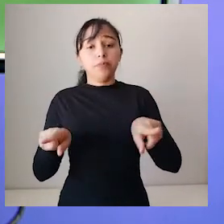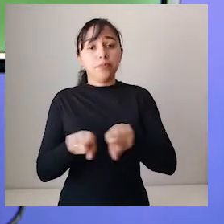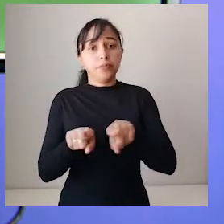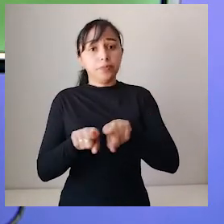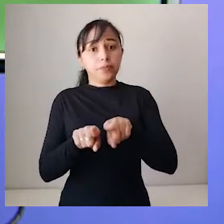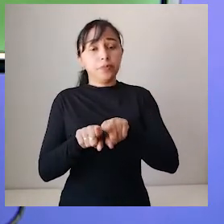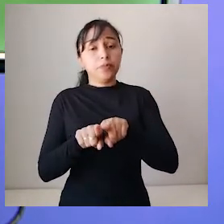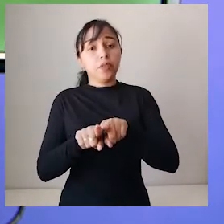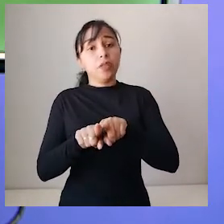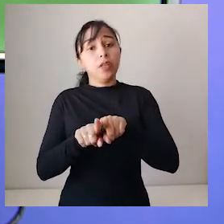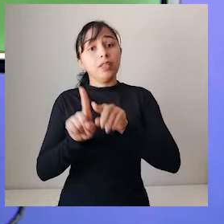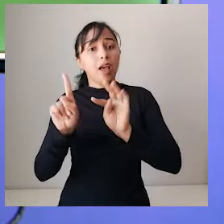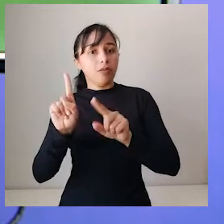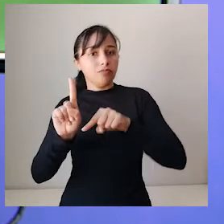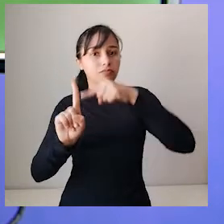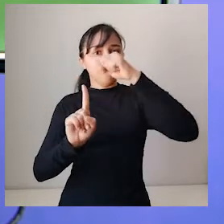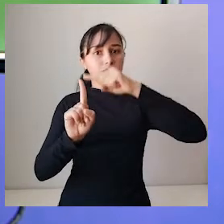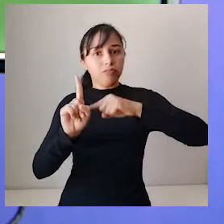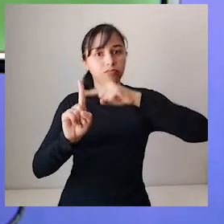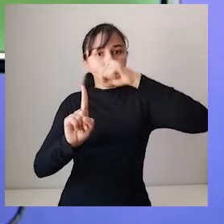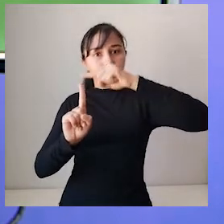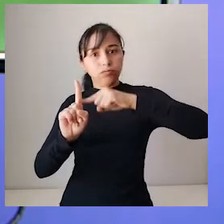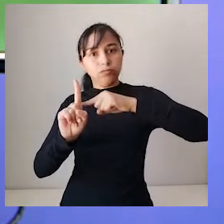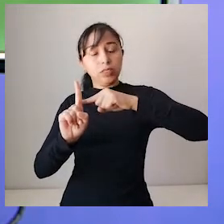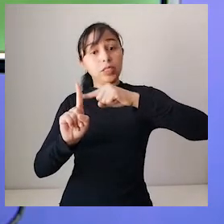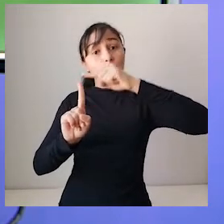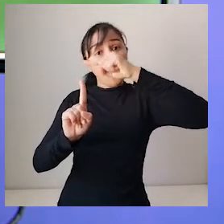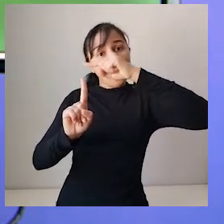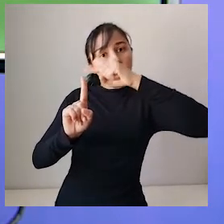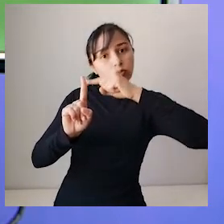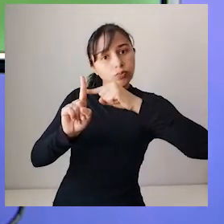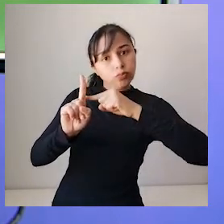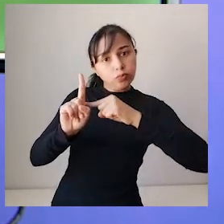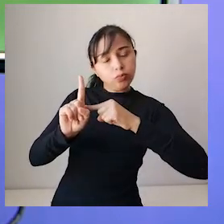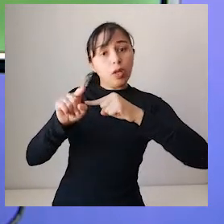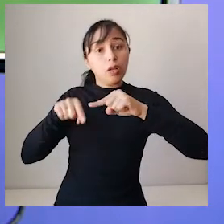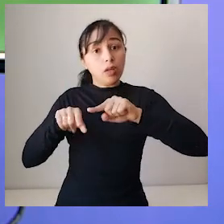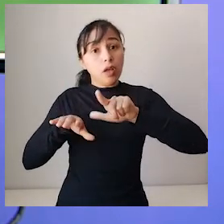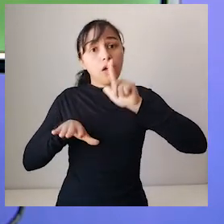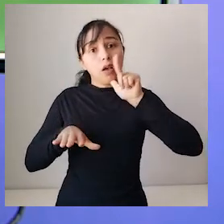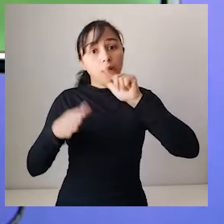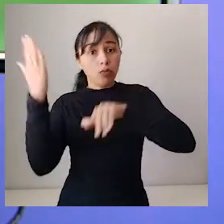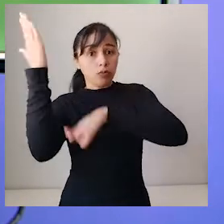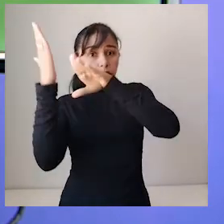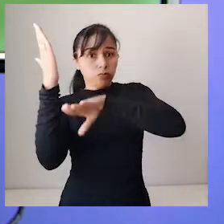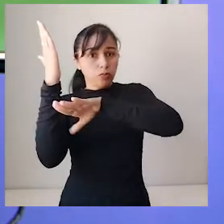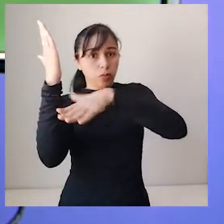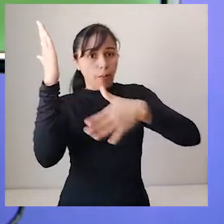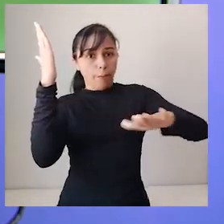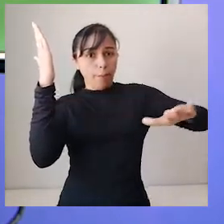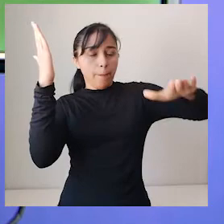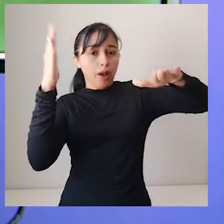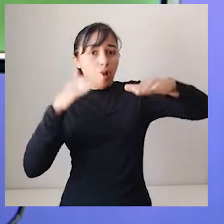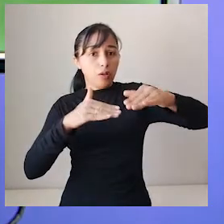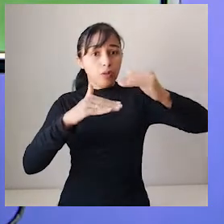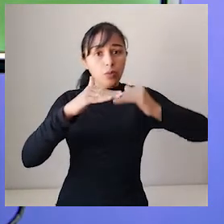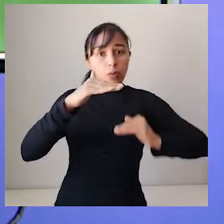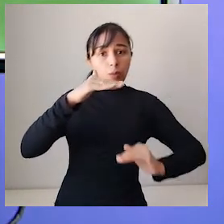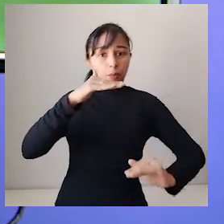a altitude. Abaixo do nível do mar, nós temos uma pressão maior,